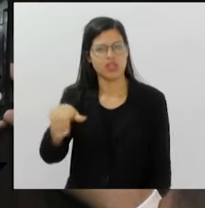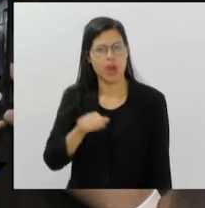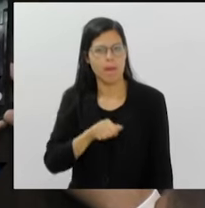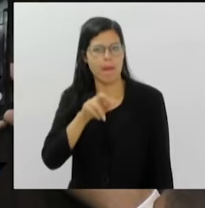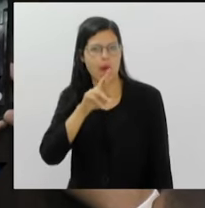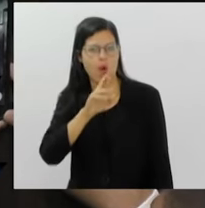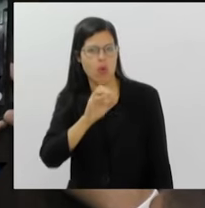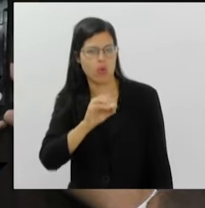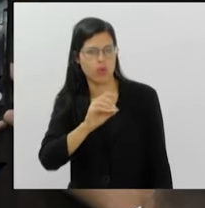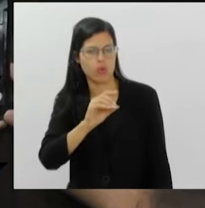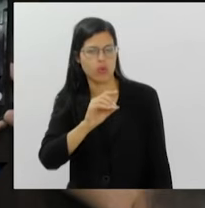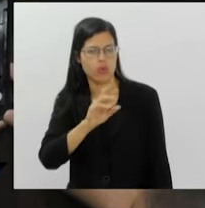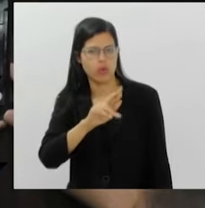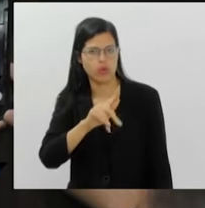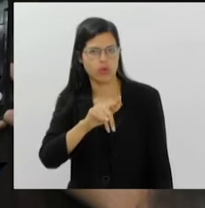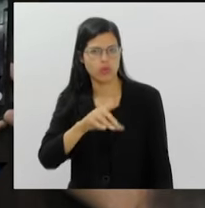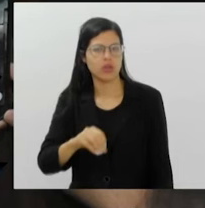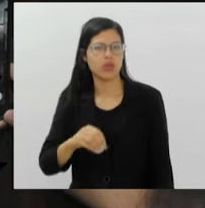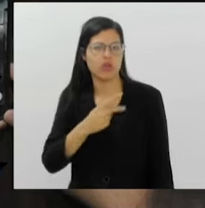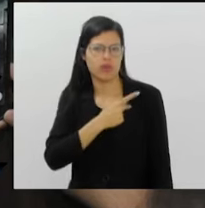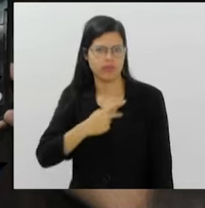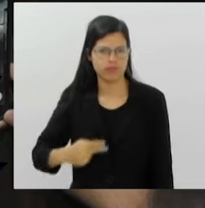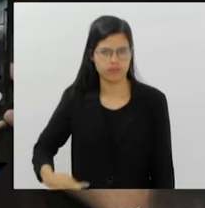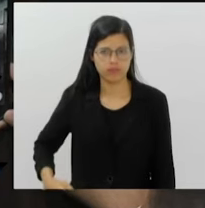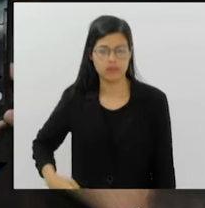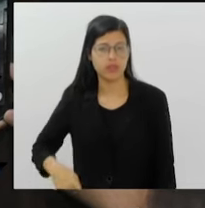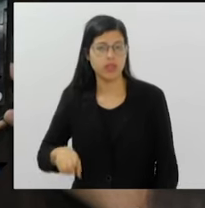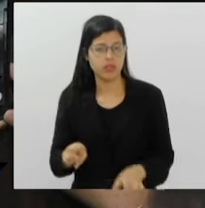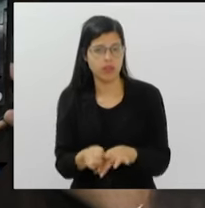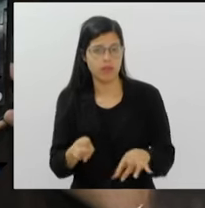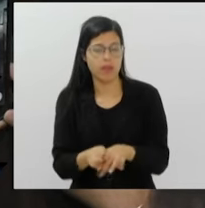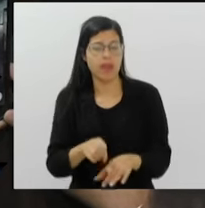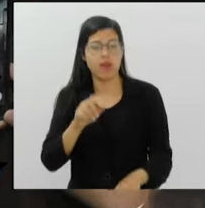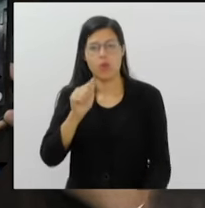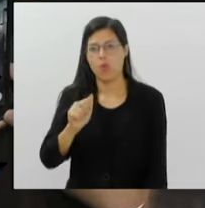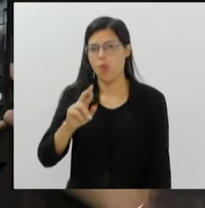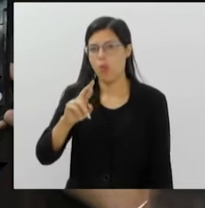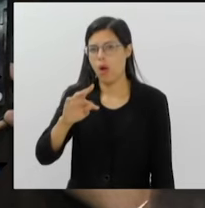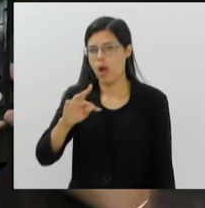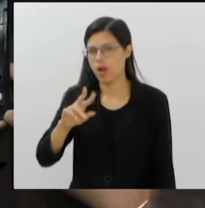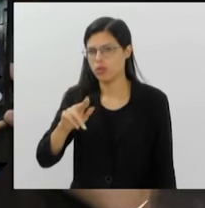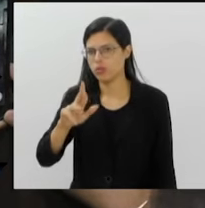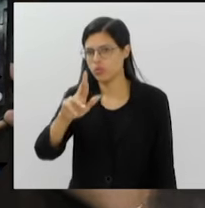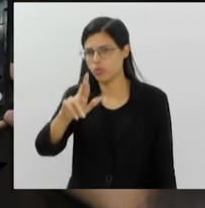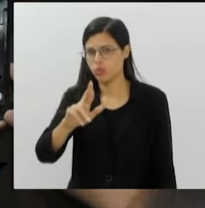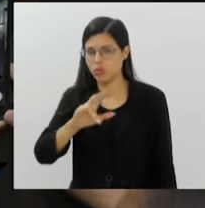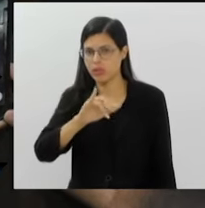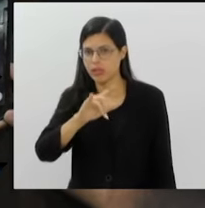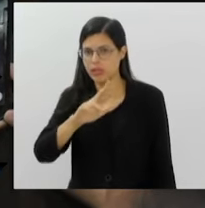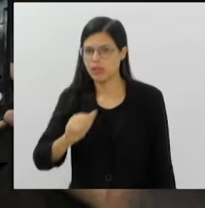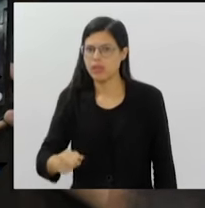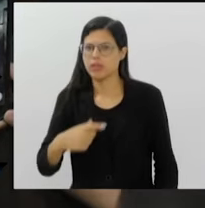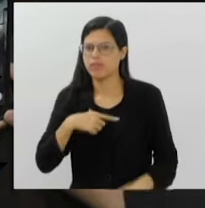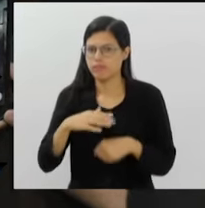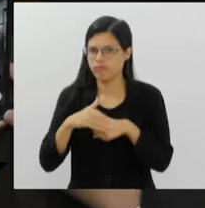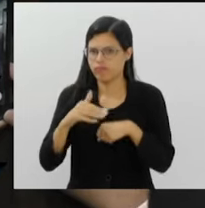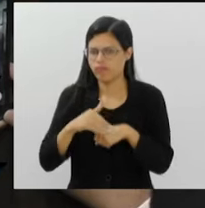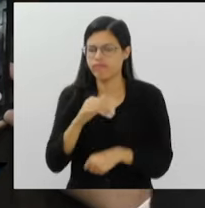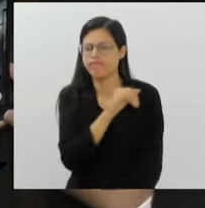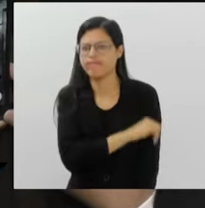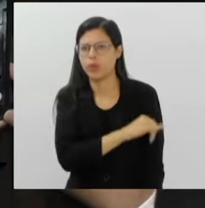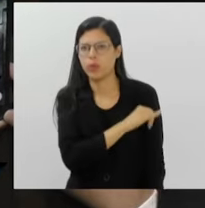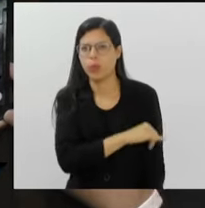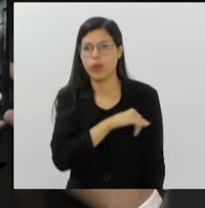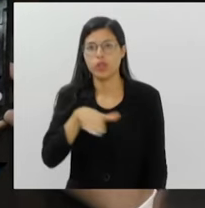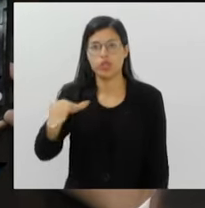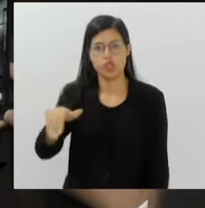repente, chamar o nosso presidente Arthur Lira, que tem um carinho enorme pelo Estado do Rio de Janeiro, chamar o presidente